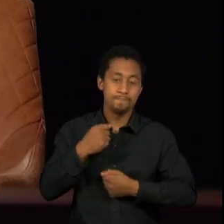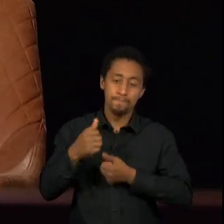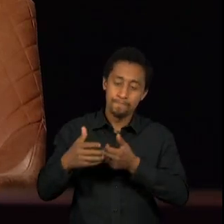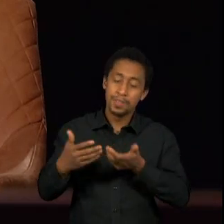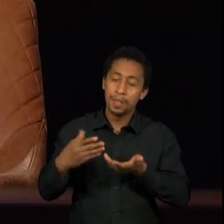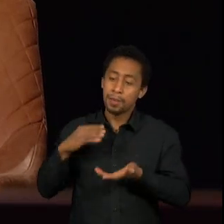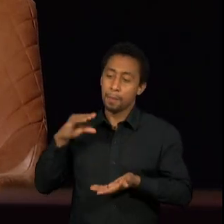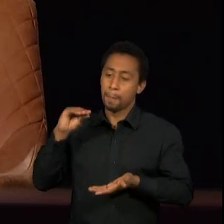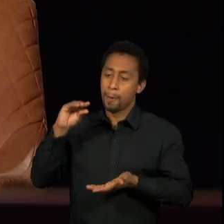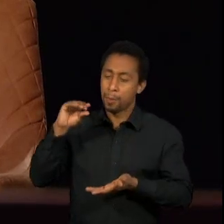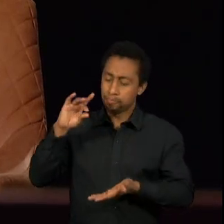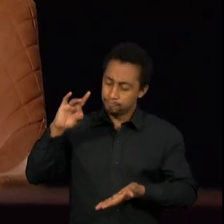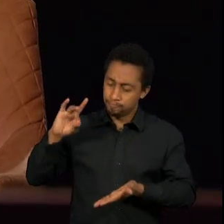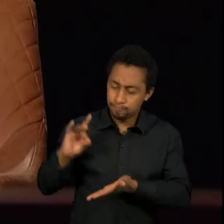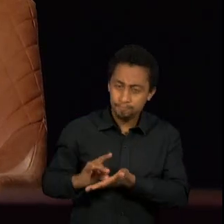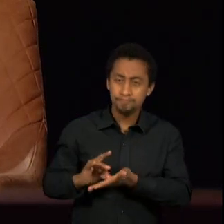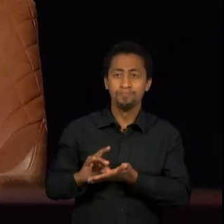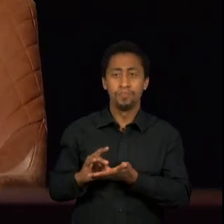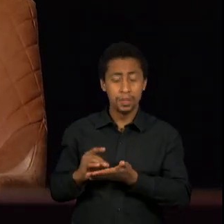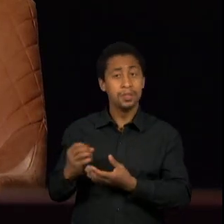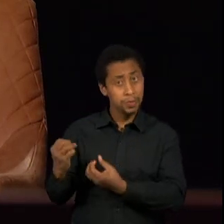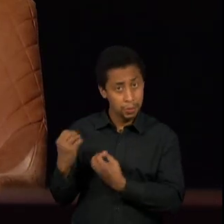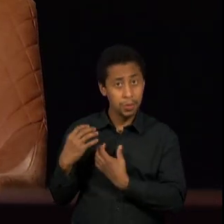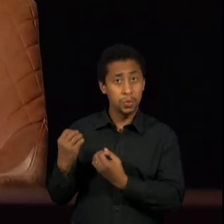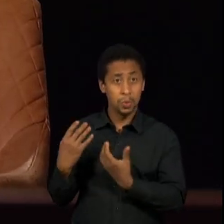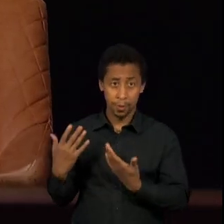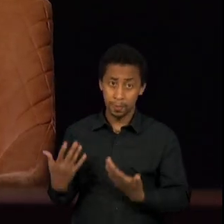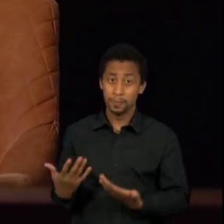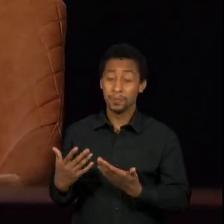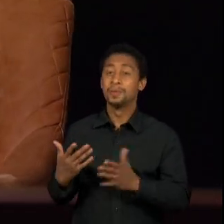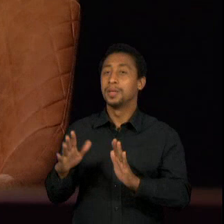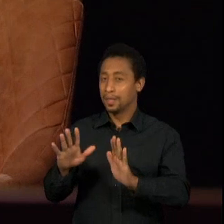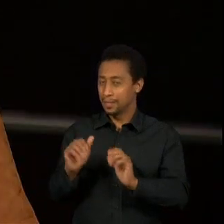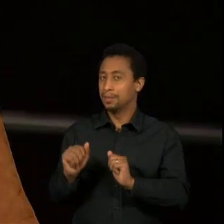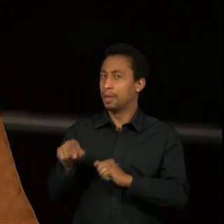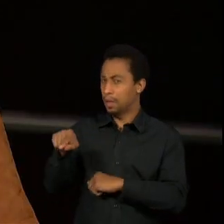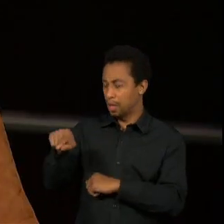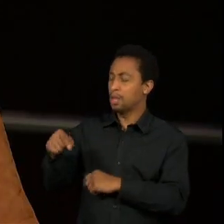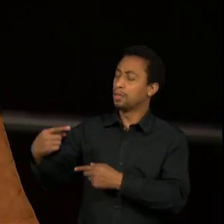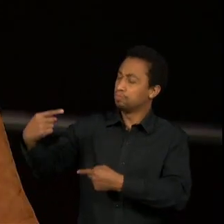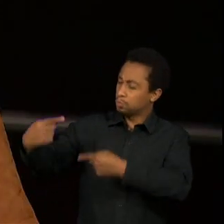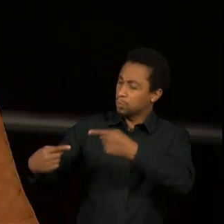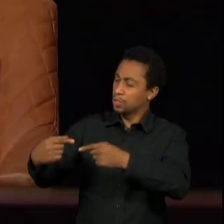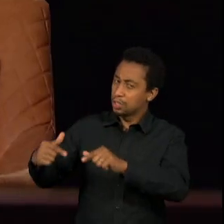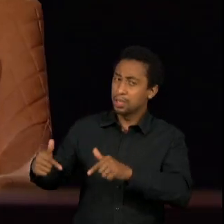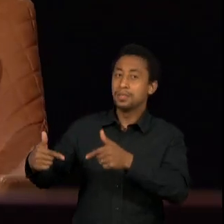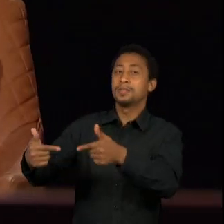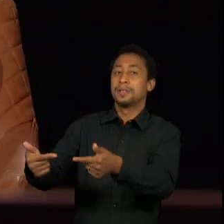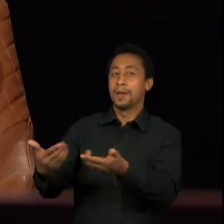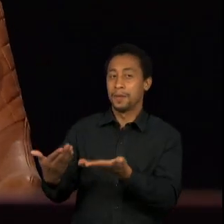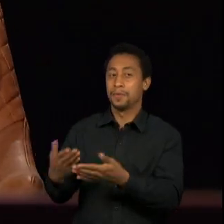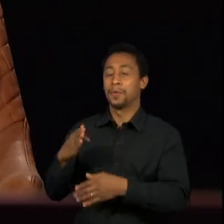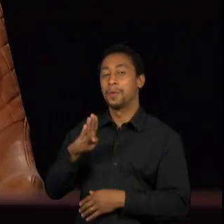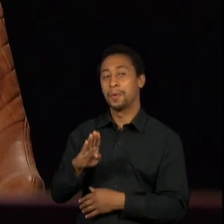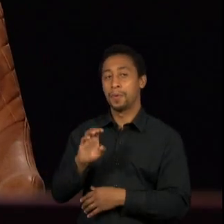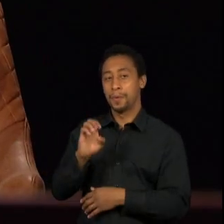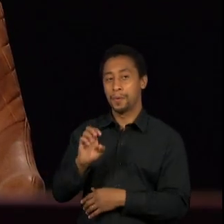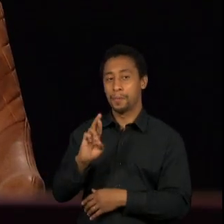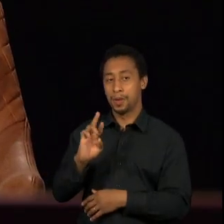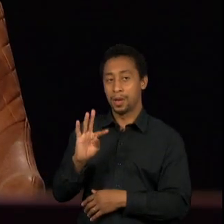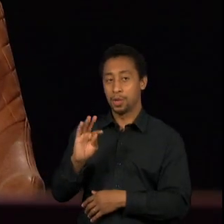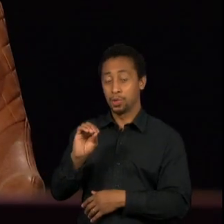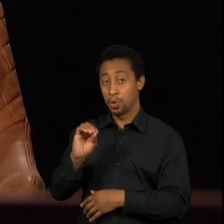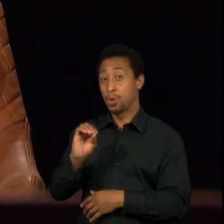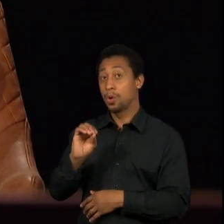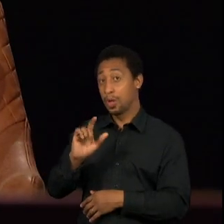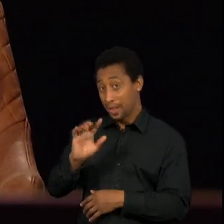Então, isso ao lado do Brecht, que era um autor político, né? Um autor político e